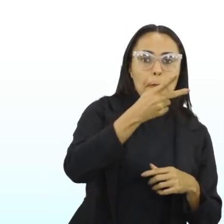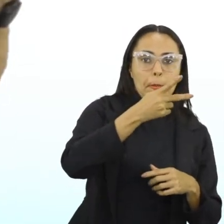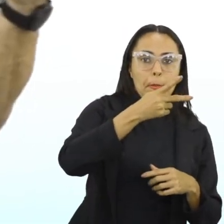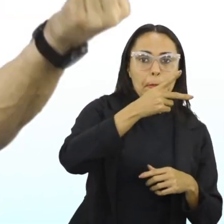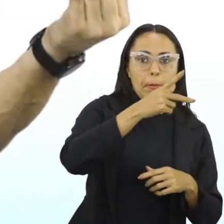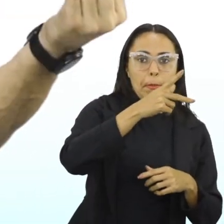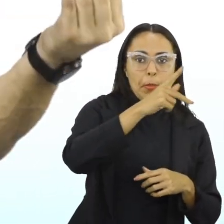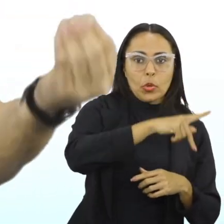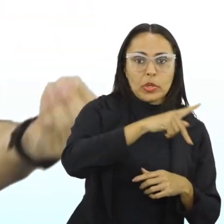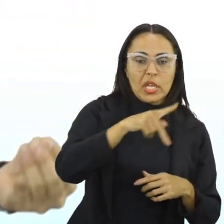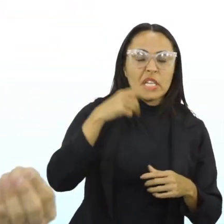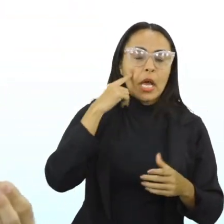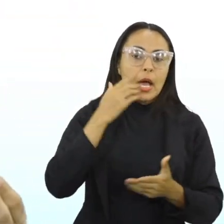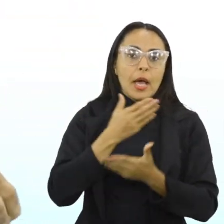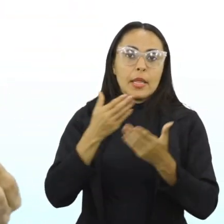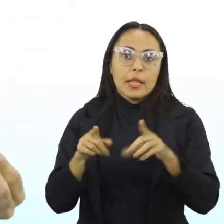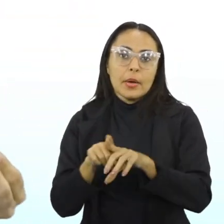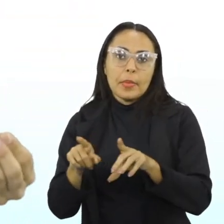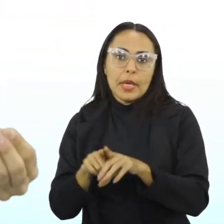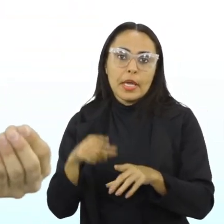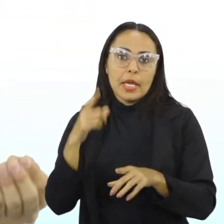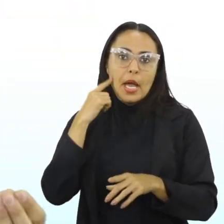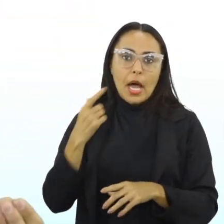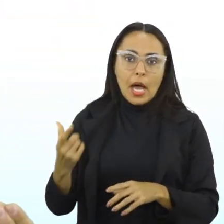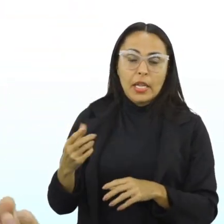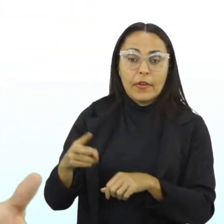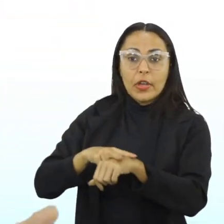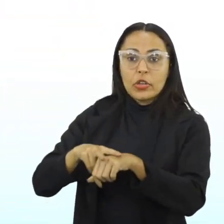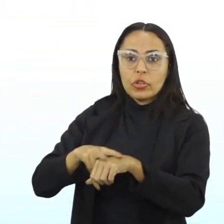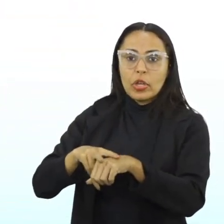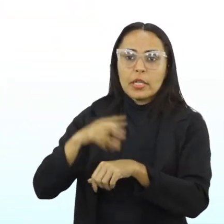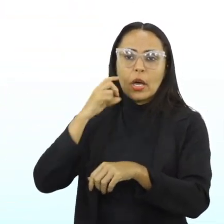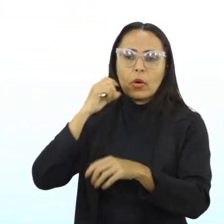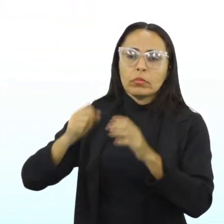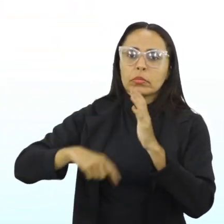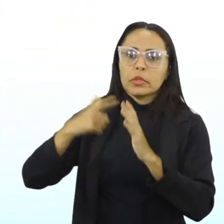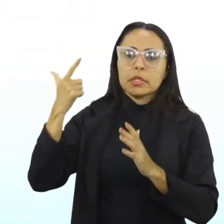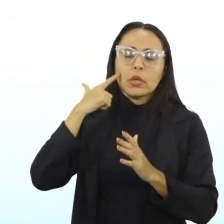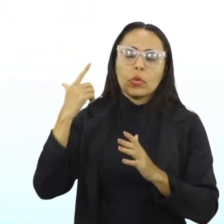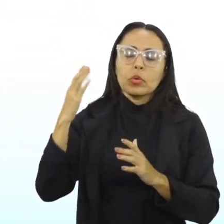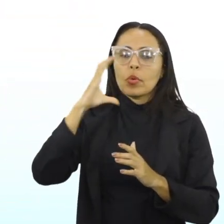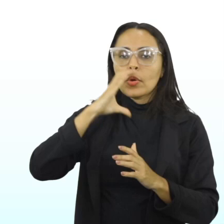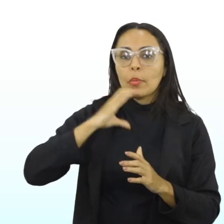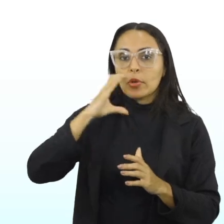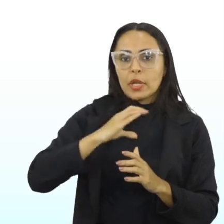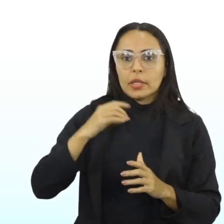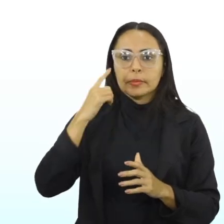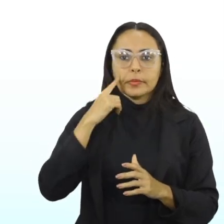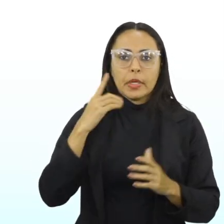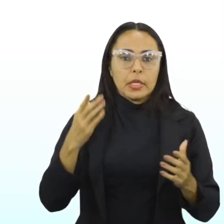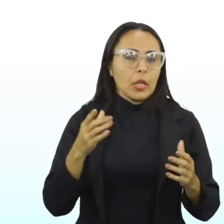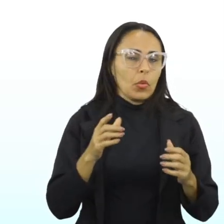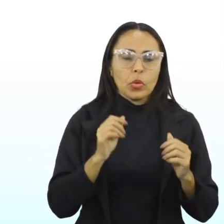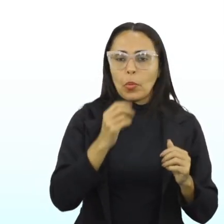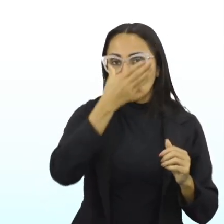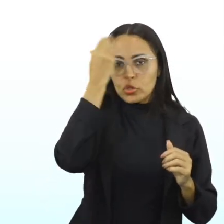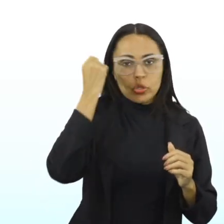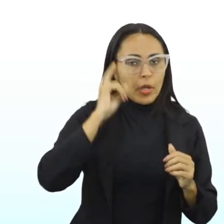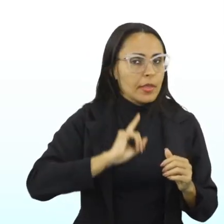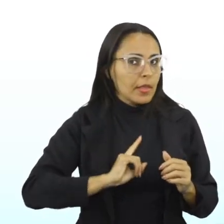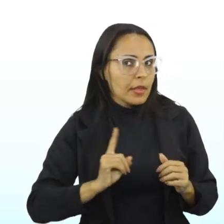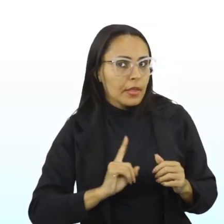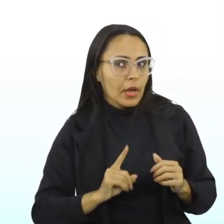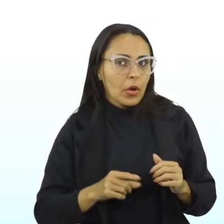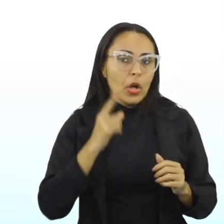proteínas. Na célula vegetal, a água sempre ganha, mas na célula vegetal, quem é que vai ser o segundo? Os carboidratos, tá? Não pode esquecer disso. E